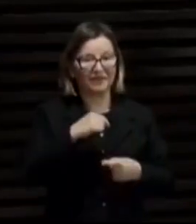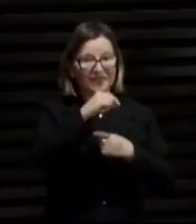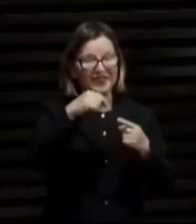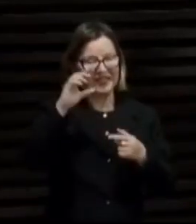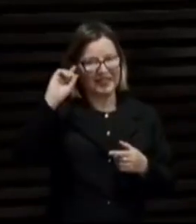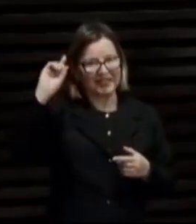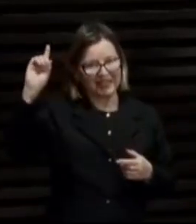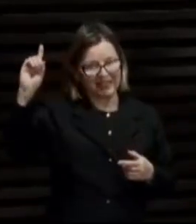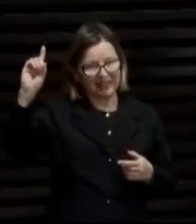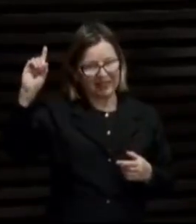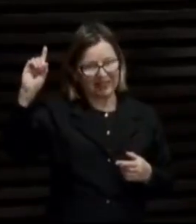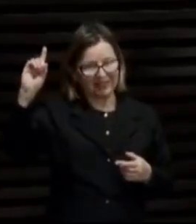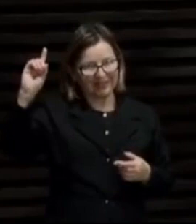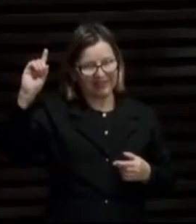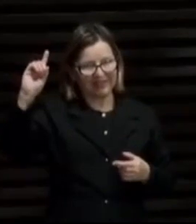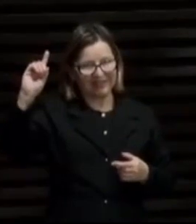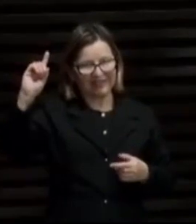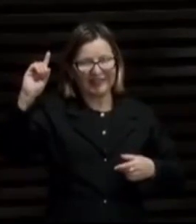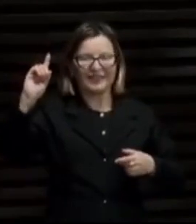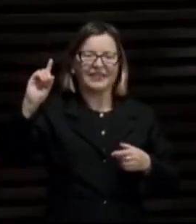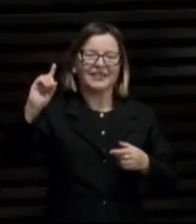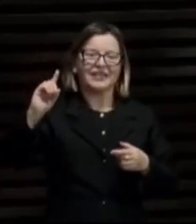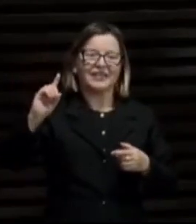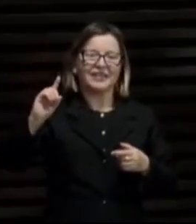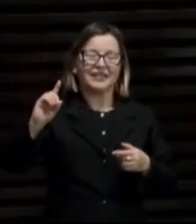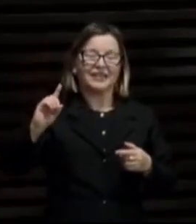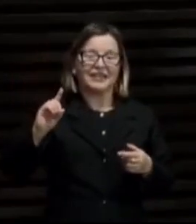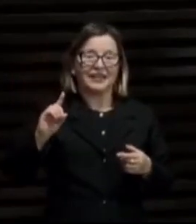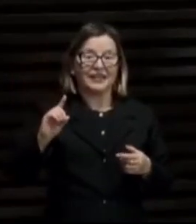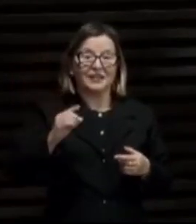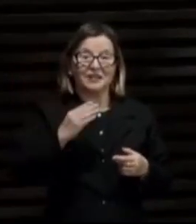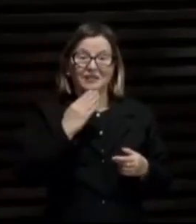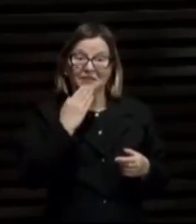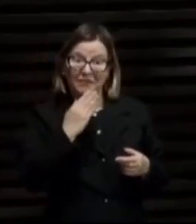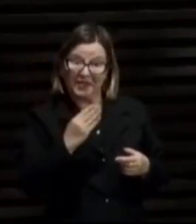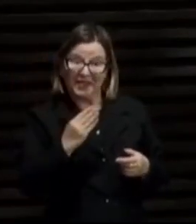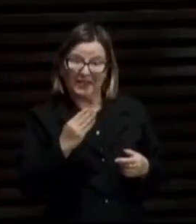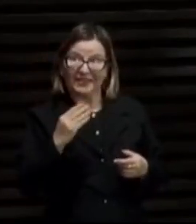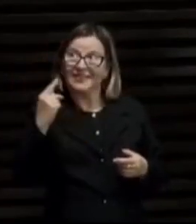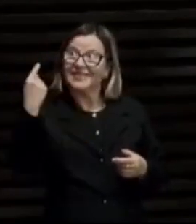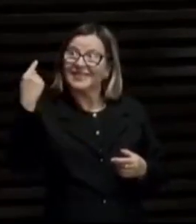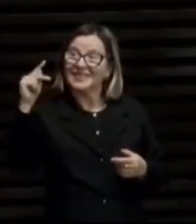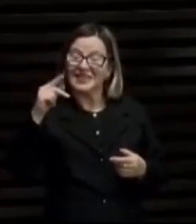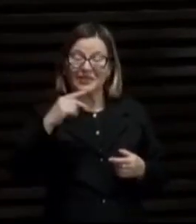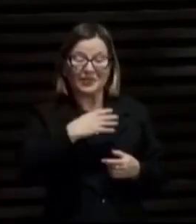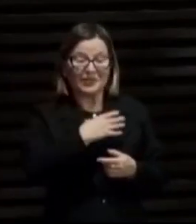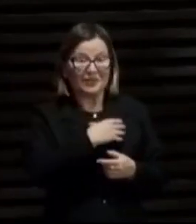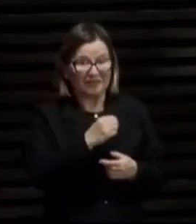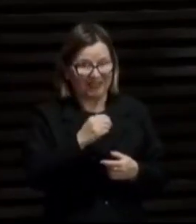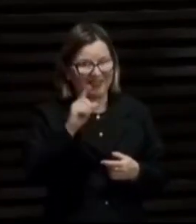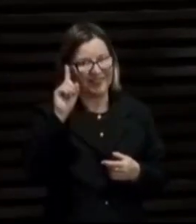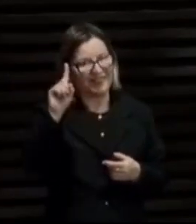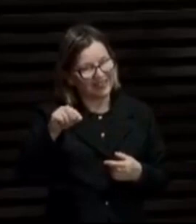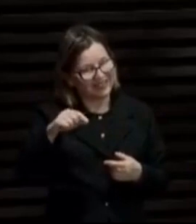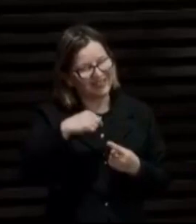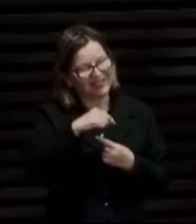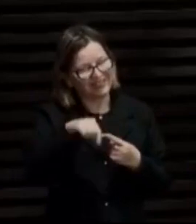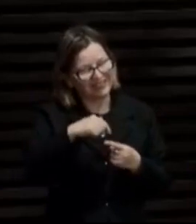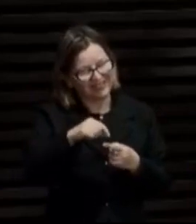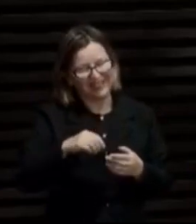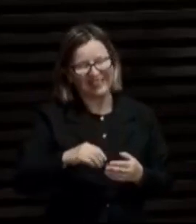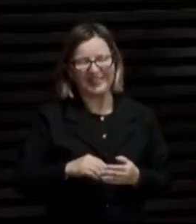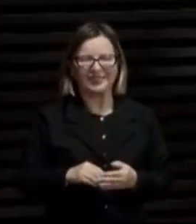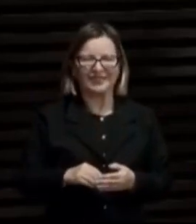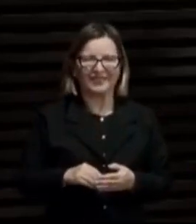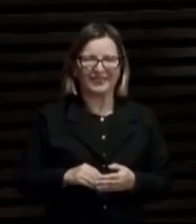requer que seus filhos sejam santos. A sinergia nesse processo está em discernir as coisas que agradam a Deus